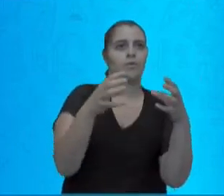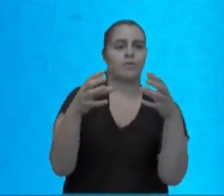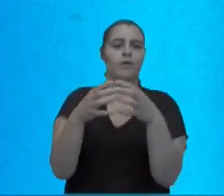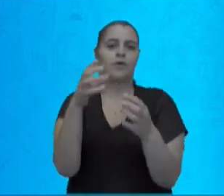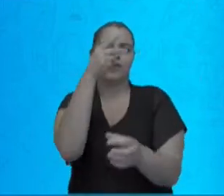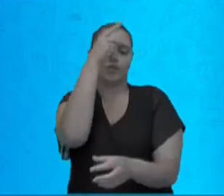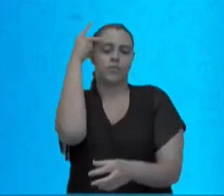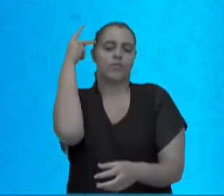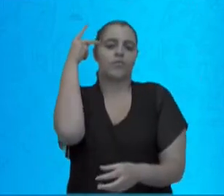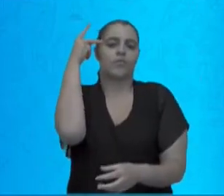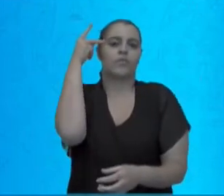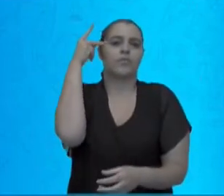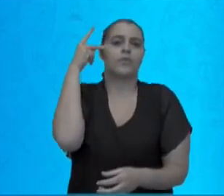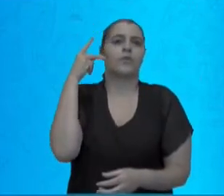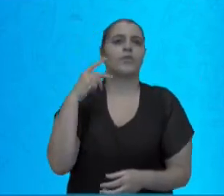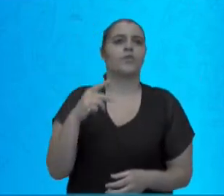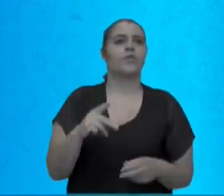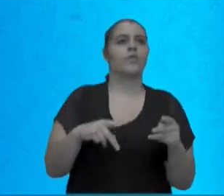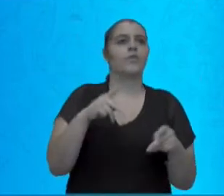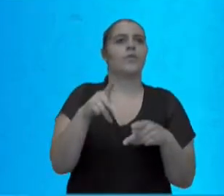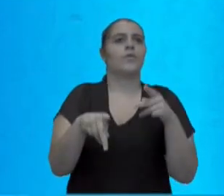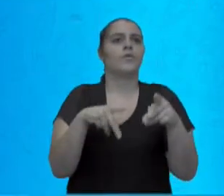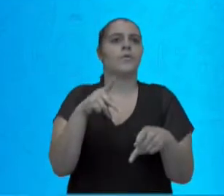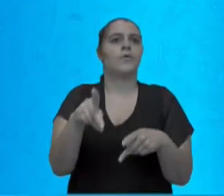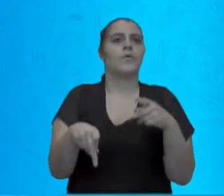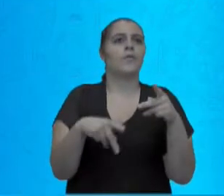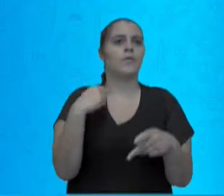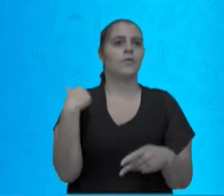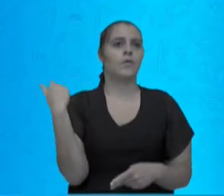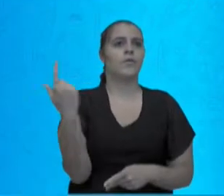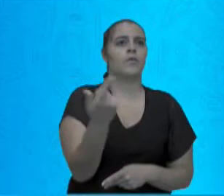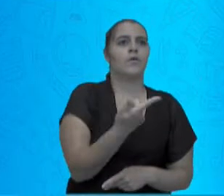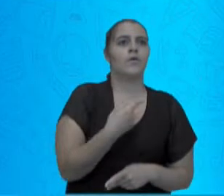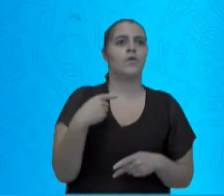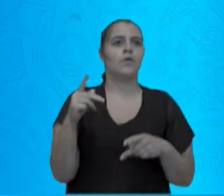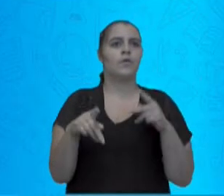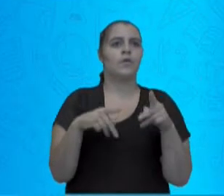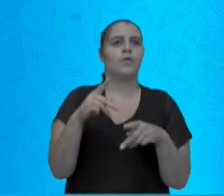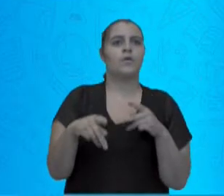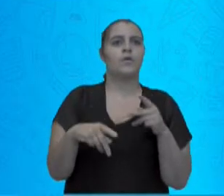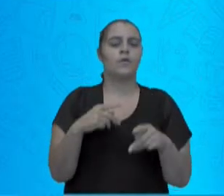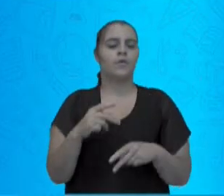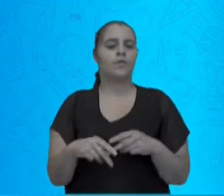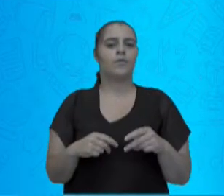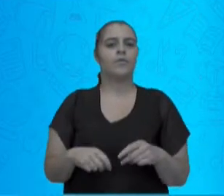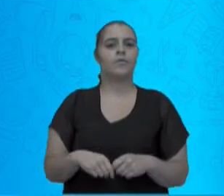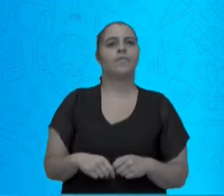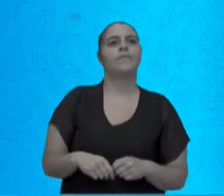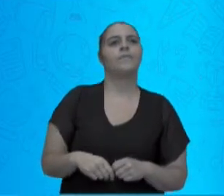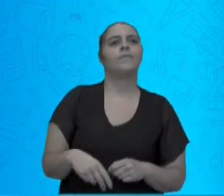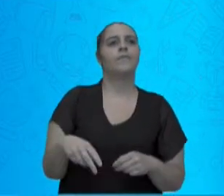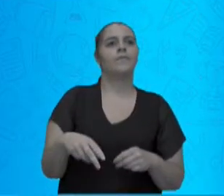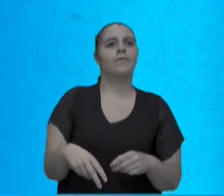constituído pela massa de cidadãos, nós, povo brasileiro, e